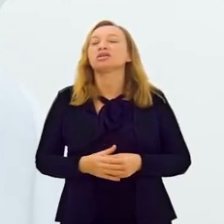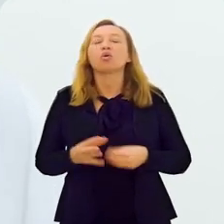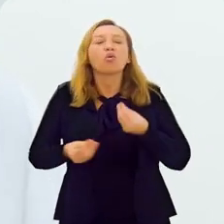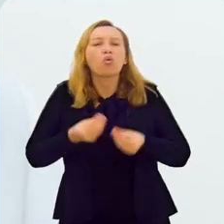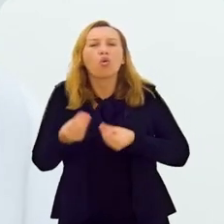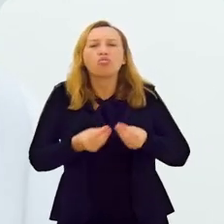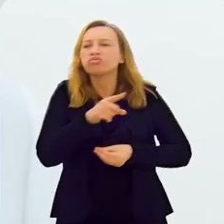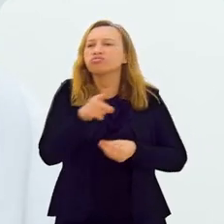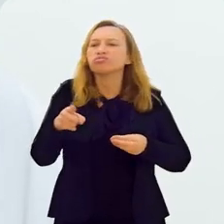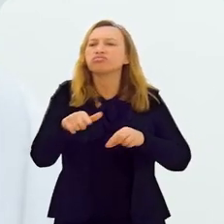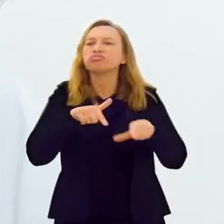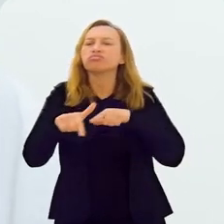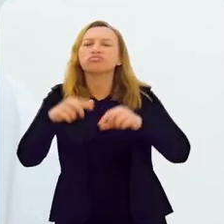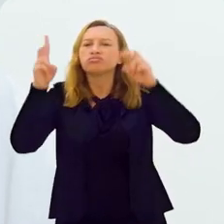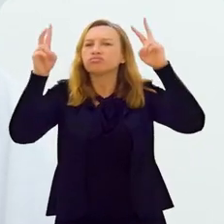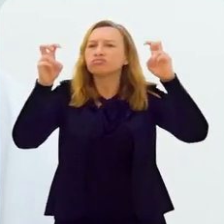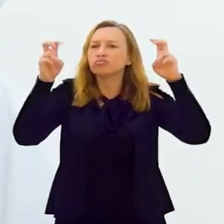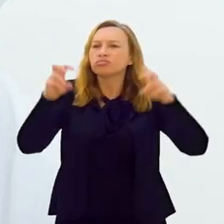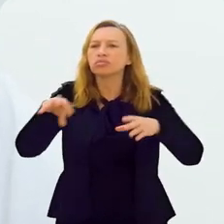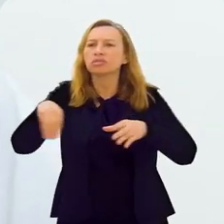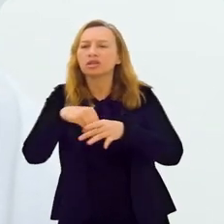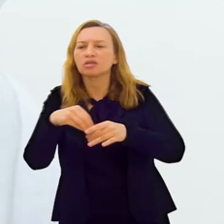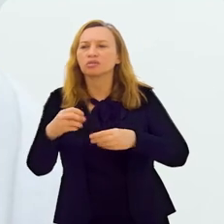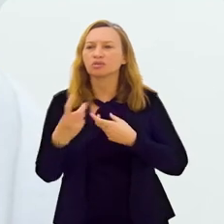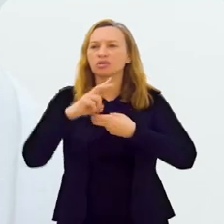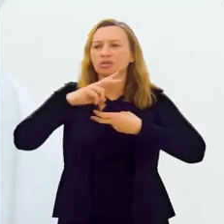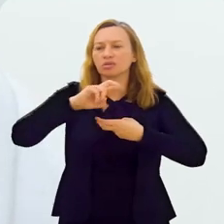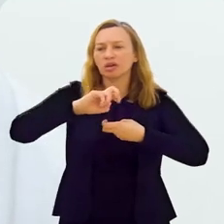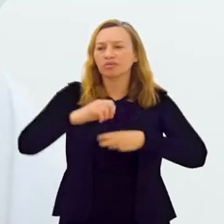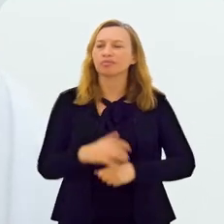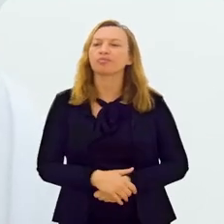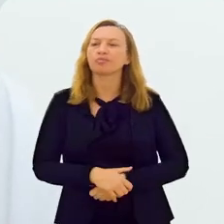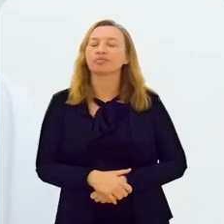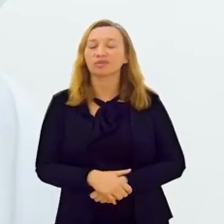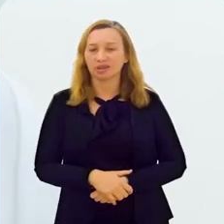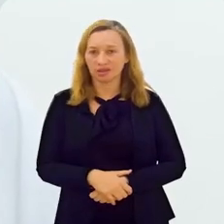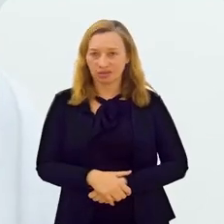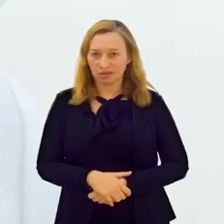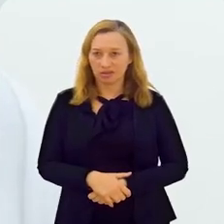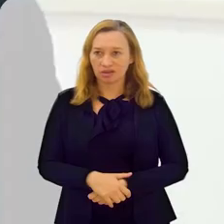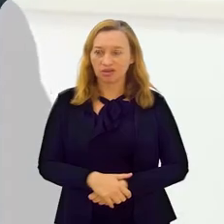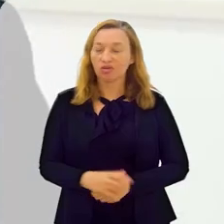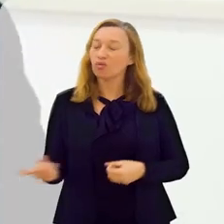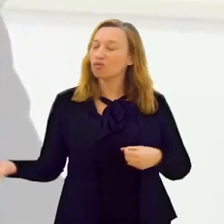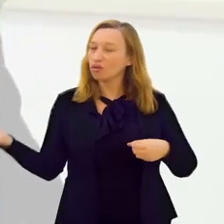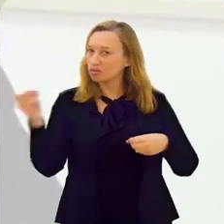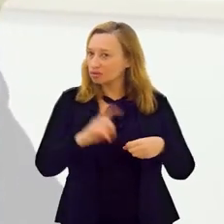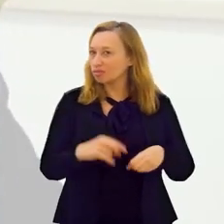para os pequenos, né? Então, como é que vocês trabalham esse tema dentro do SEBRAE? Olha,